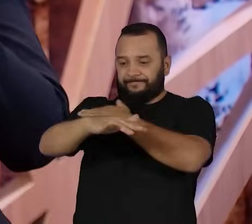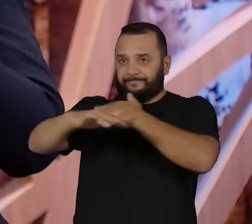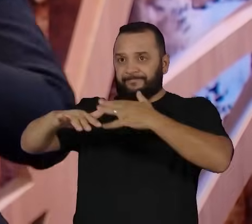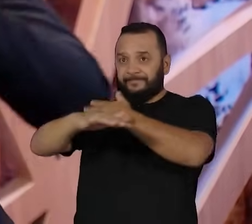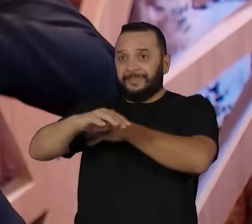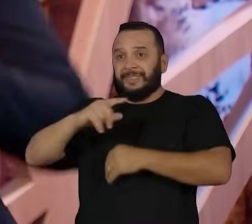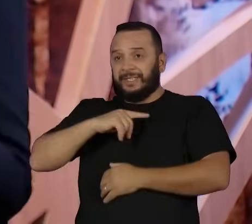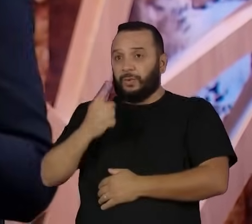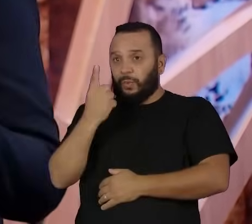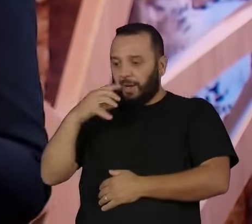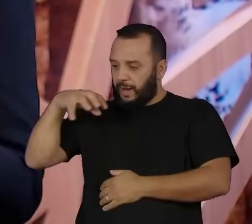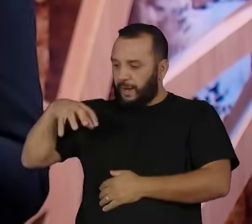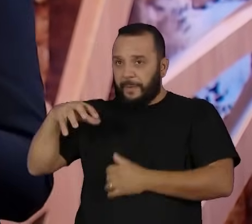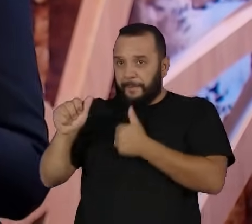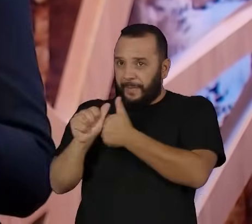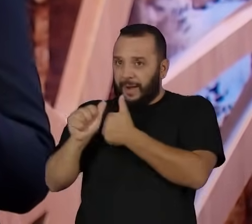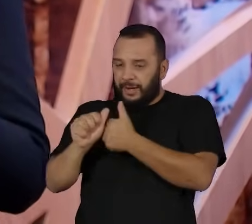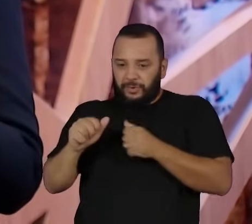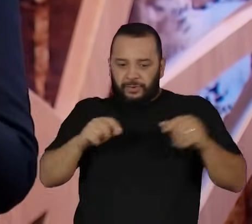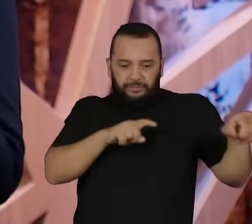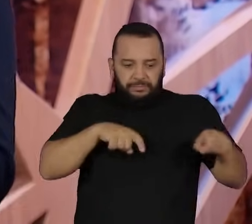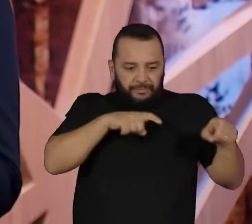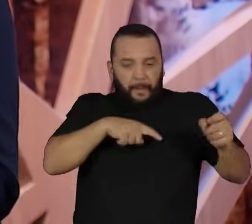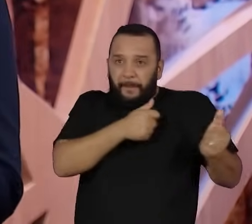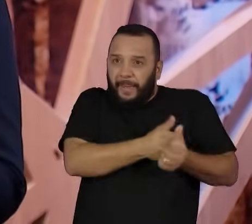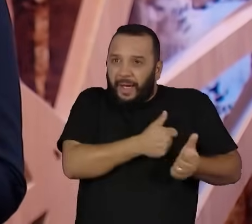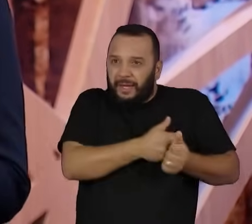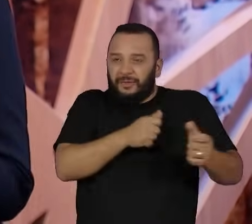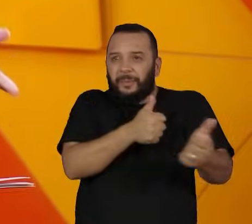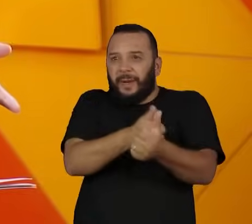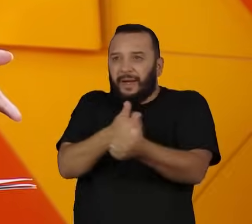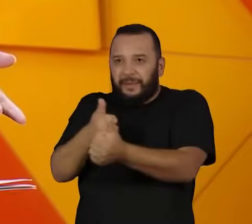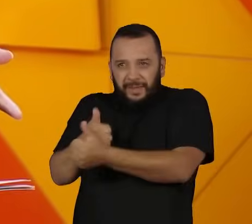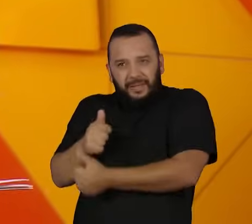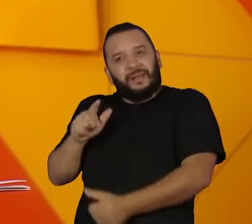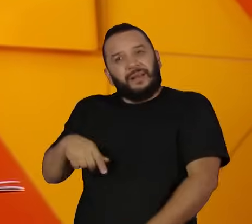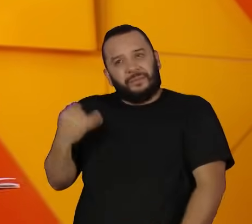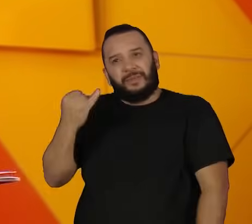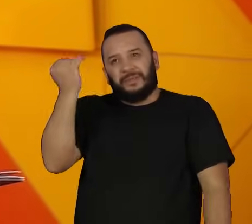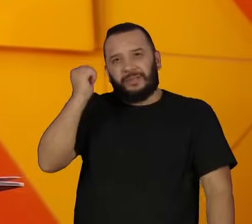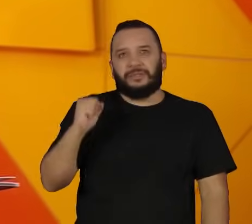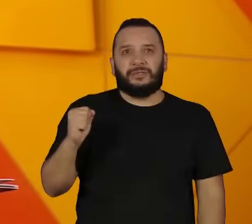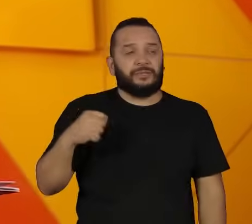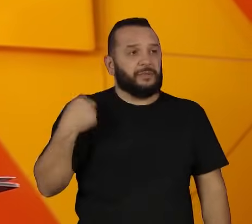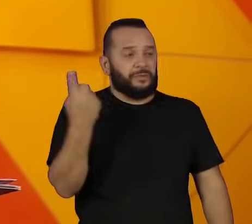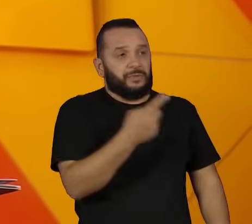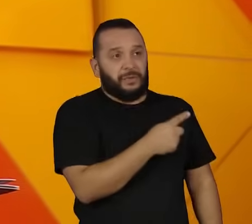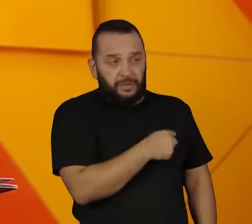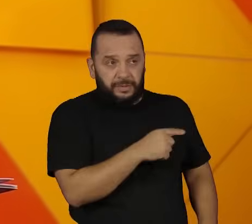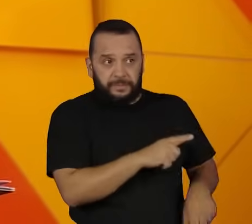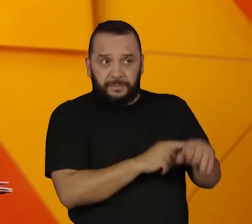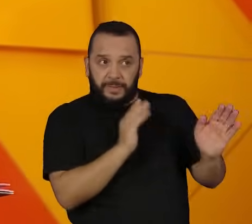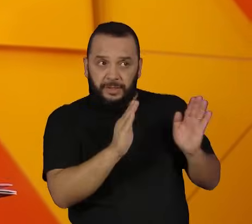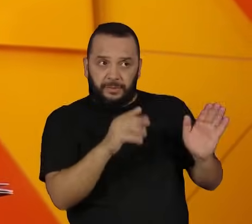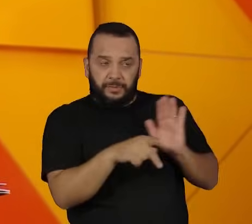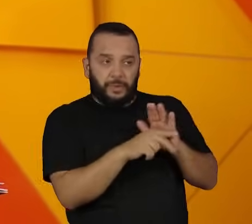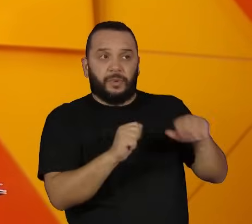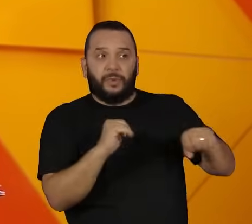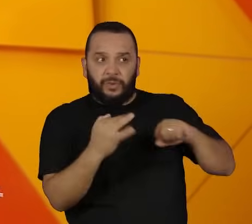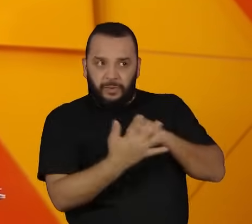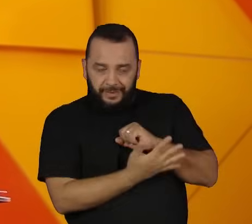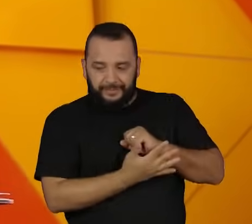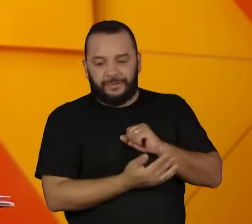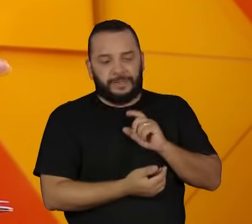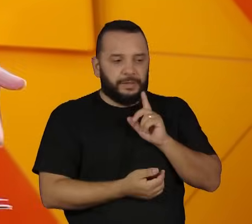a gente tenha quase tudo ali no bairro. Tudo próximo, né? Tudo próximo. Então, talvez o que vivemos ali no período da pandemia pode ter